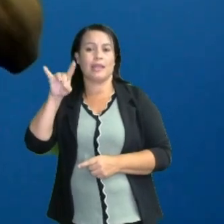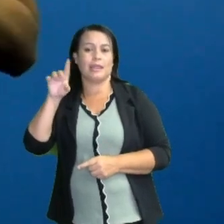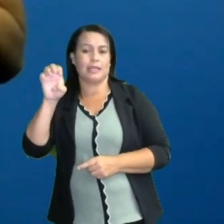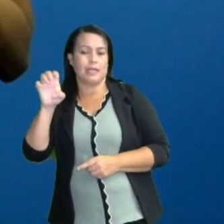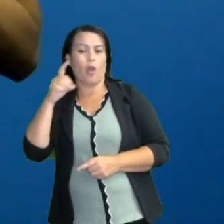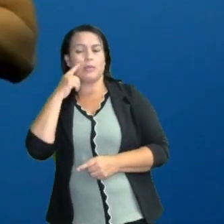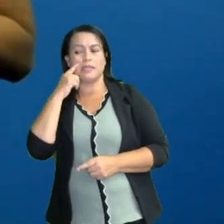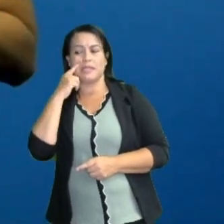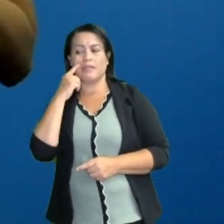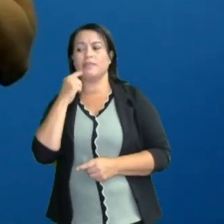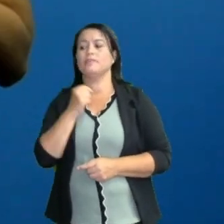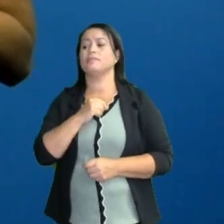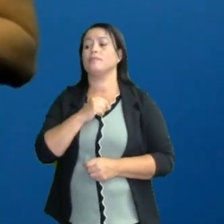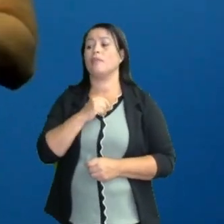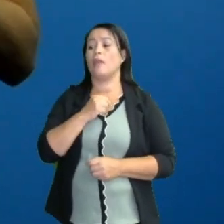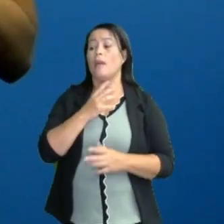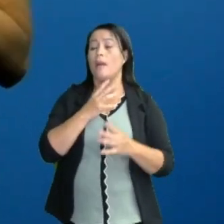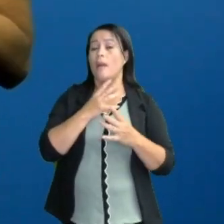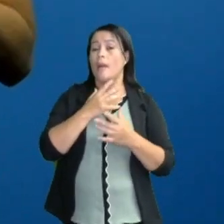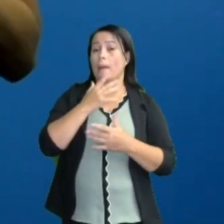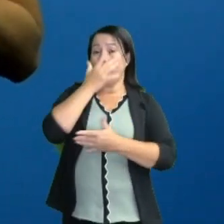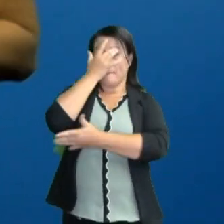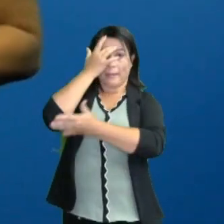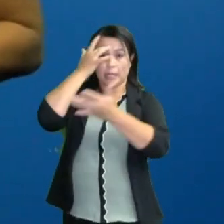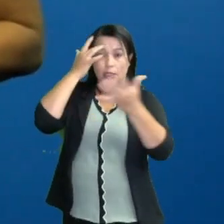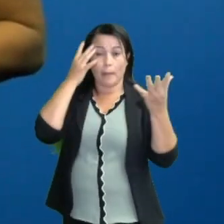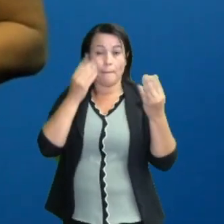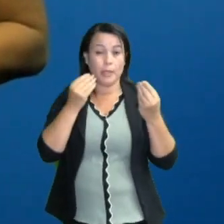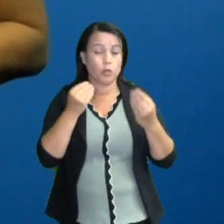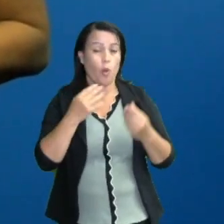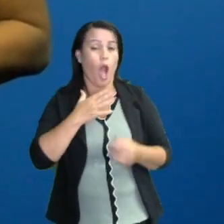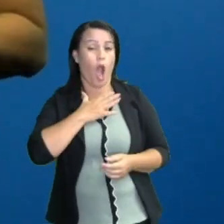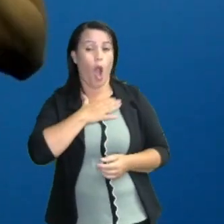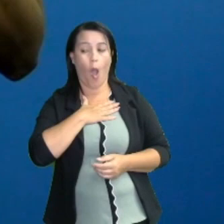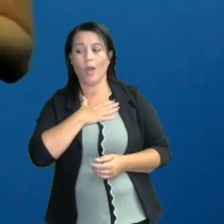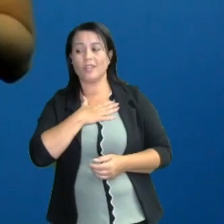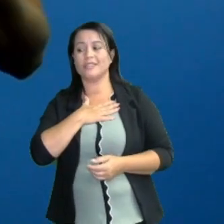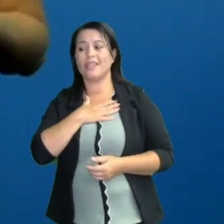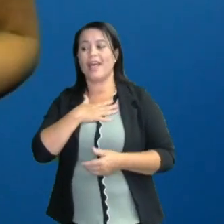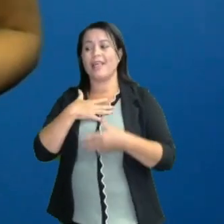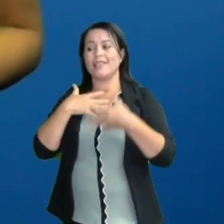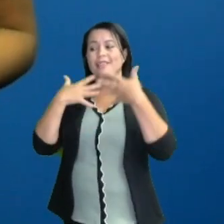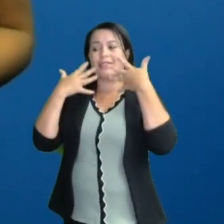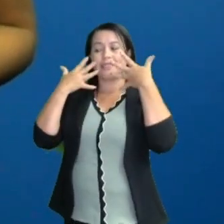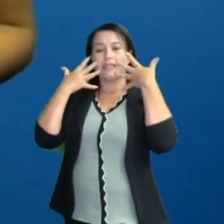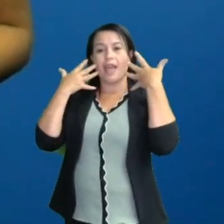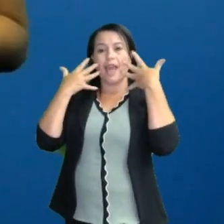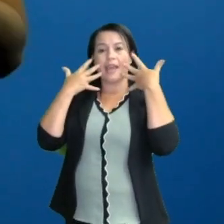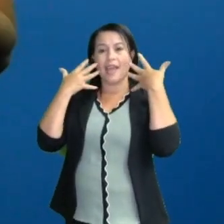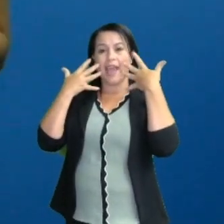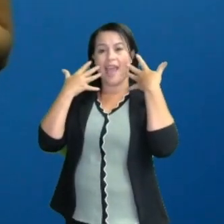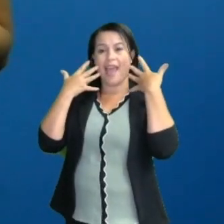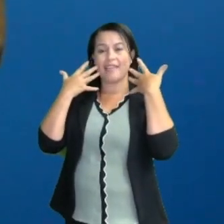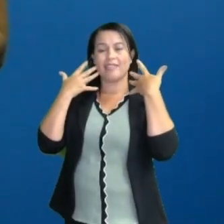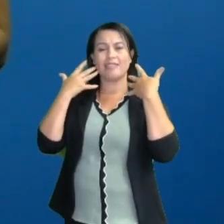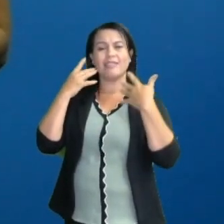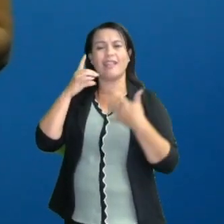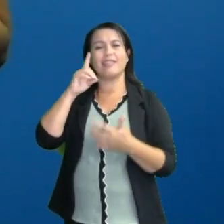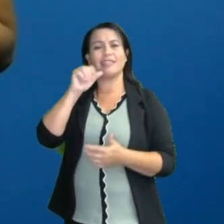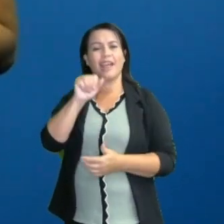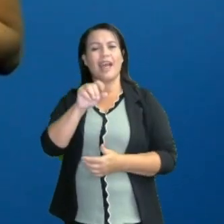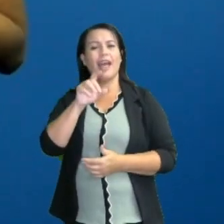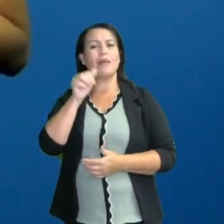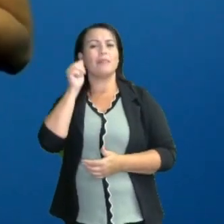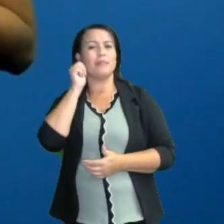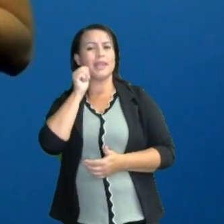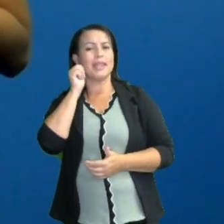exemplo. Muitas pessoas gostam da gata da Duda. De que eu estou falando? Eu estou falando